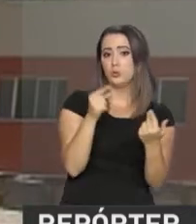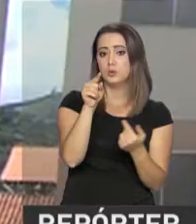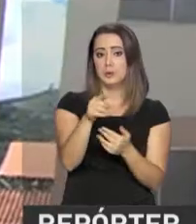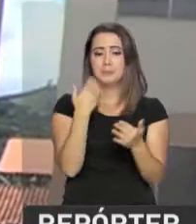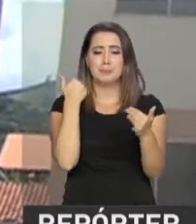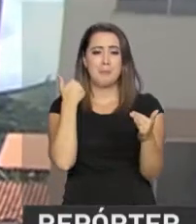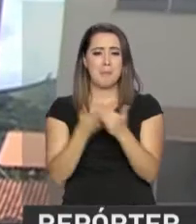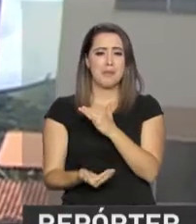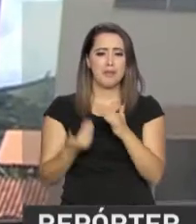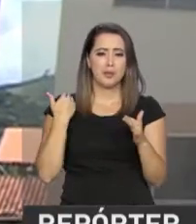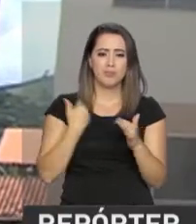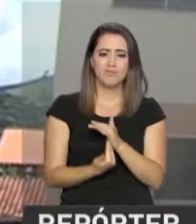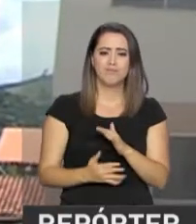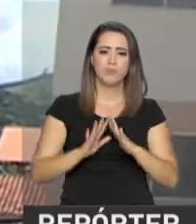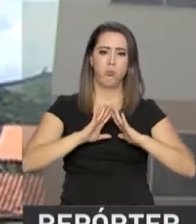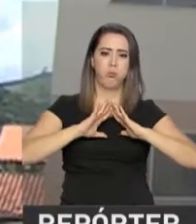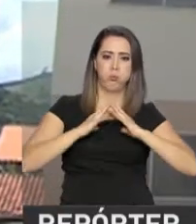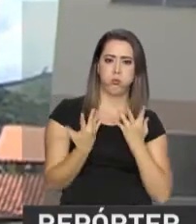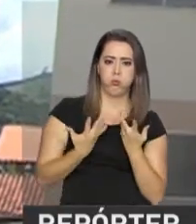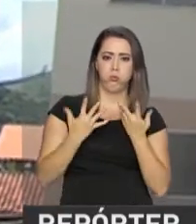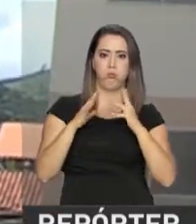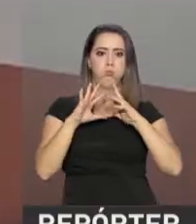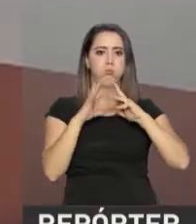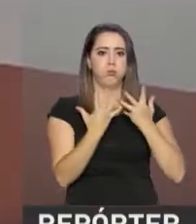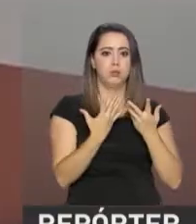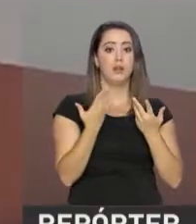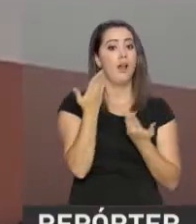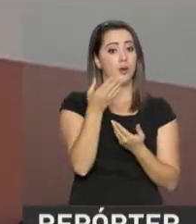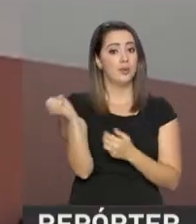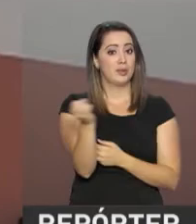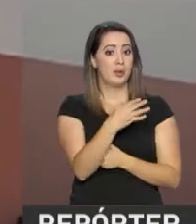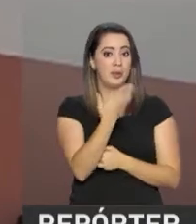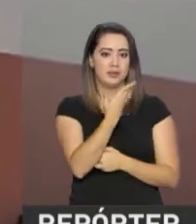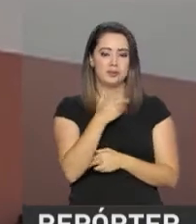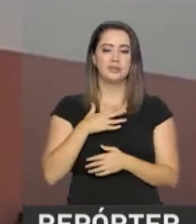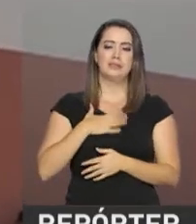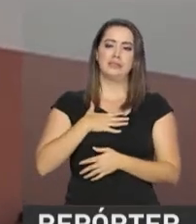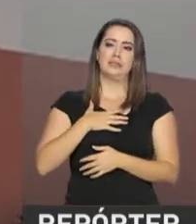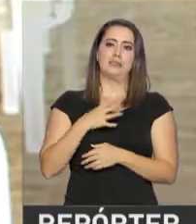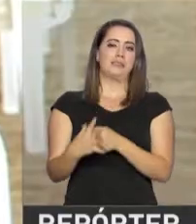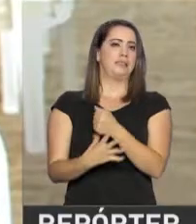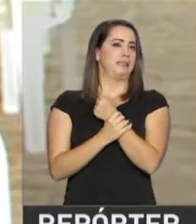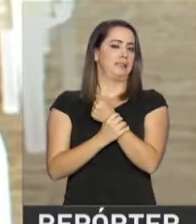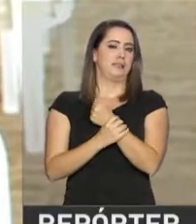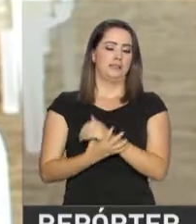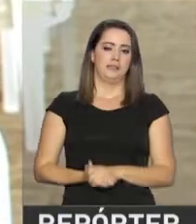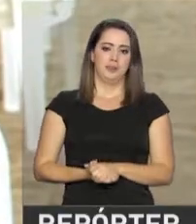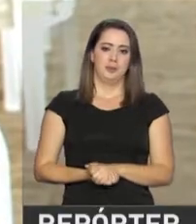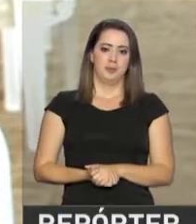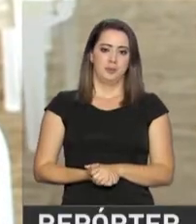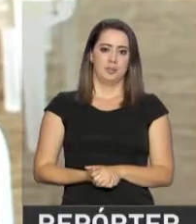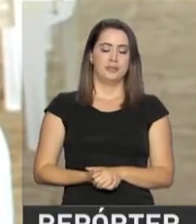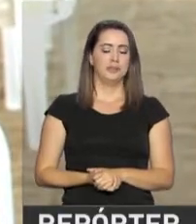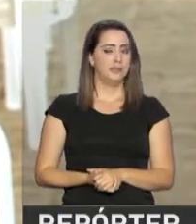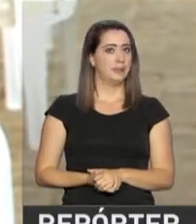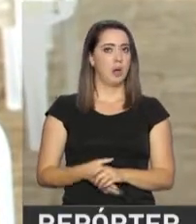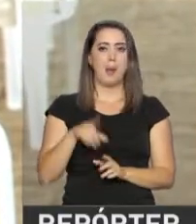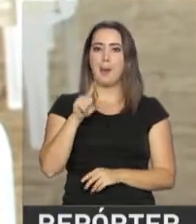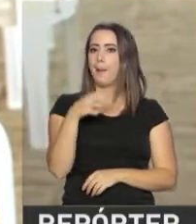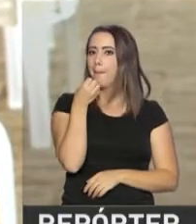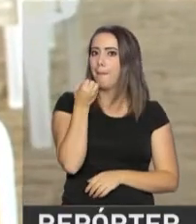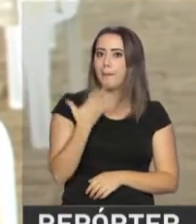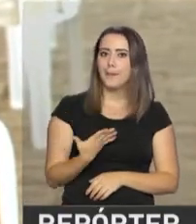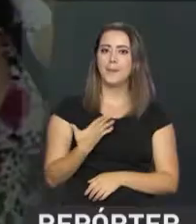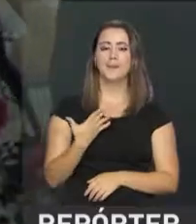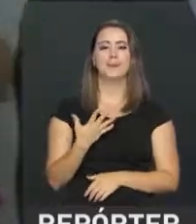perderam suas casas com as chuvas ela conta que se sente segura em ter um novo lar na taça de novo né é muito boa